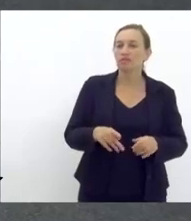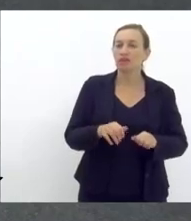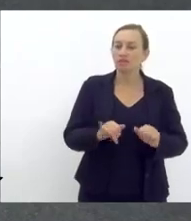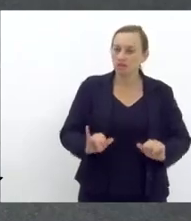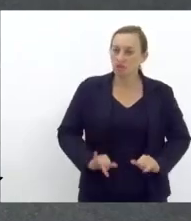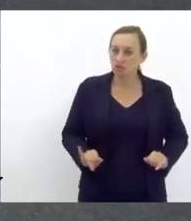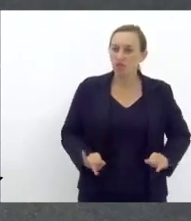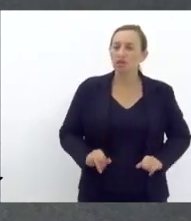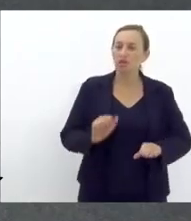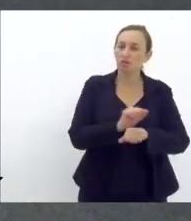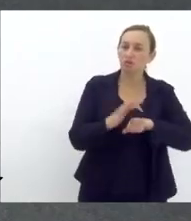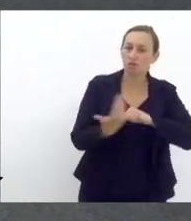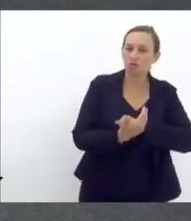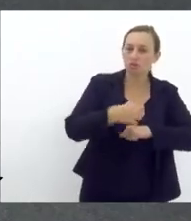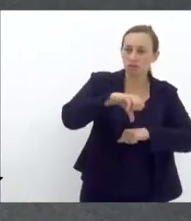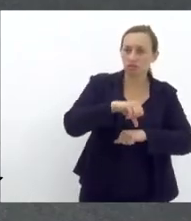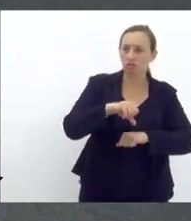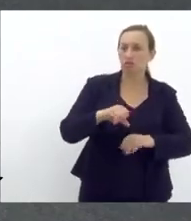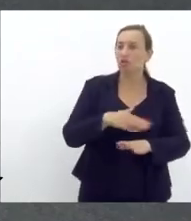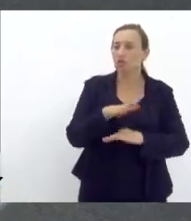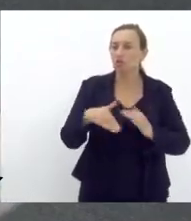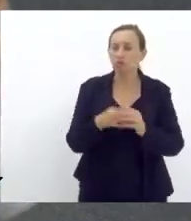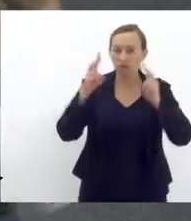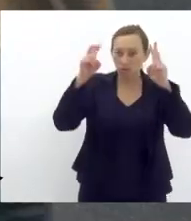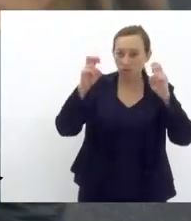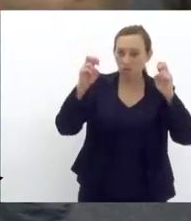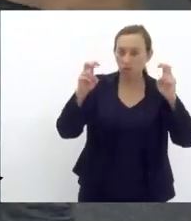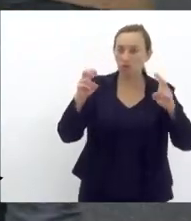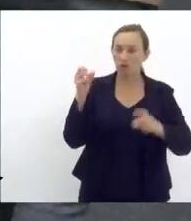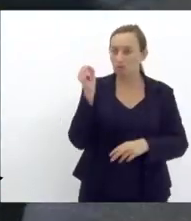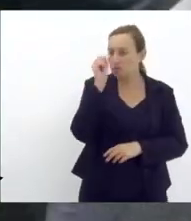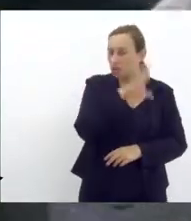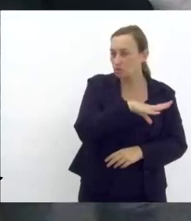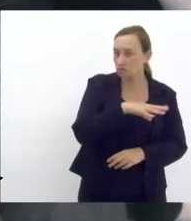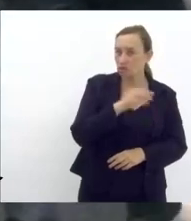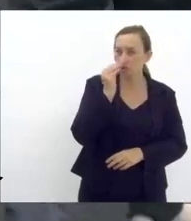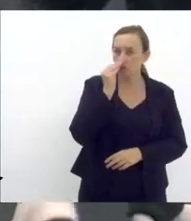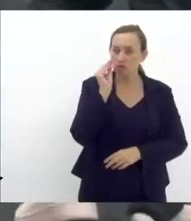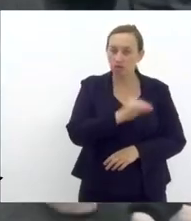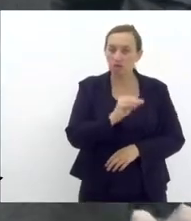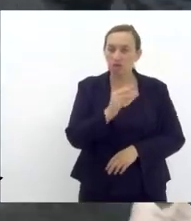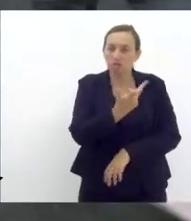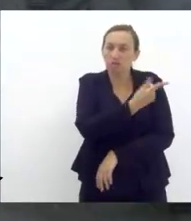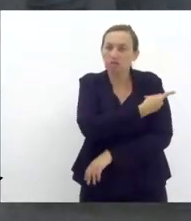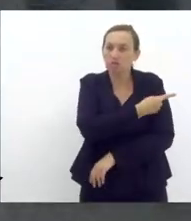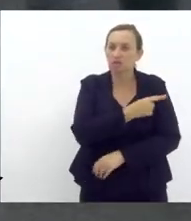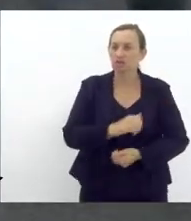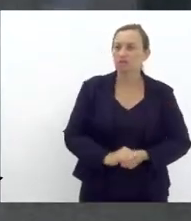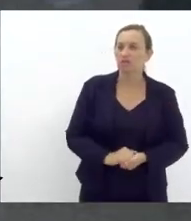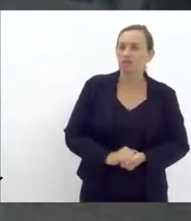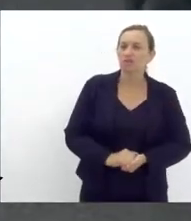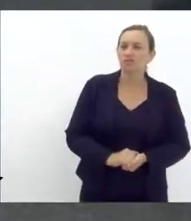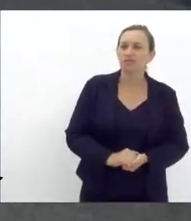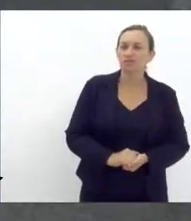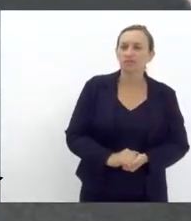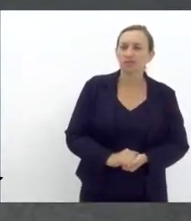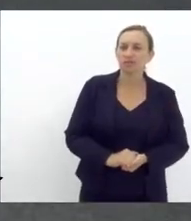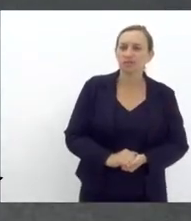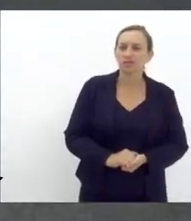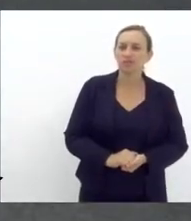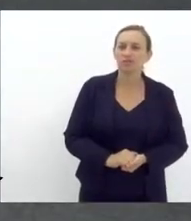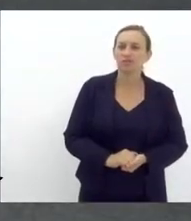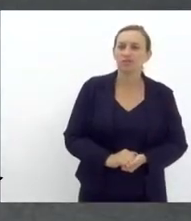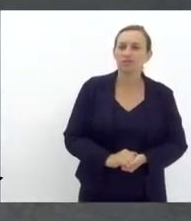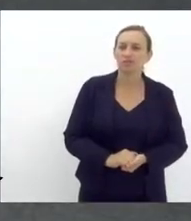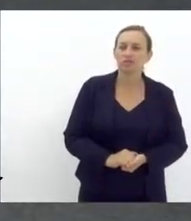com toda a situação absurda de negar vacina para nossa população que pudesse salvar a vida da nossa população